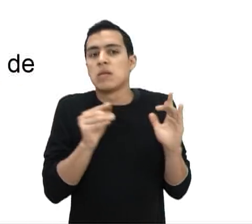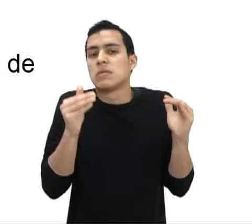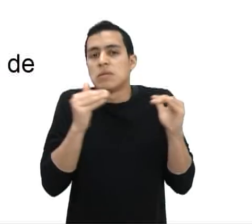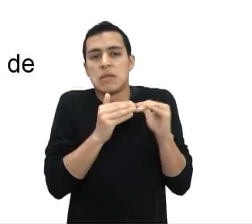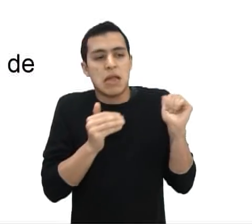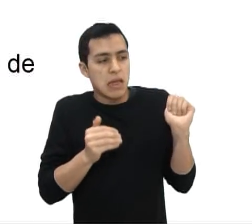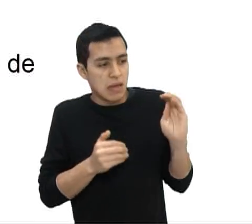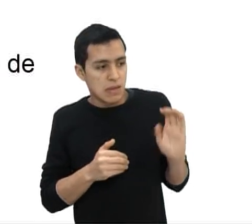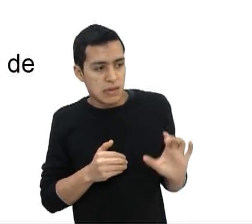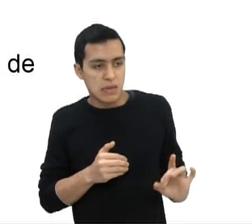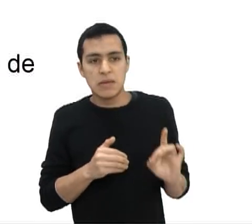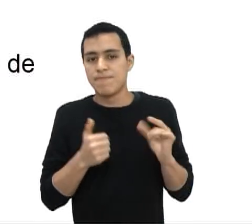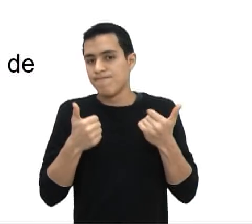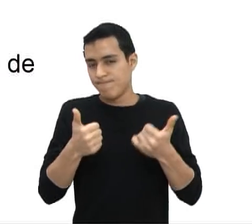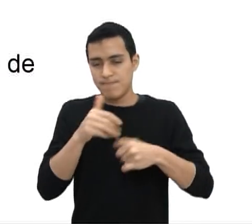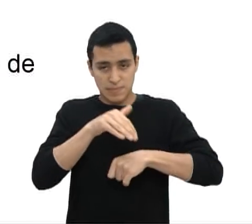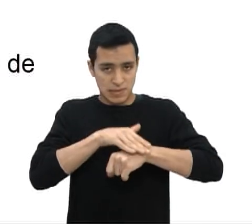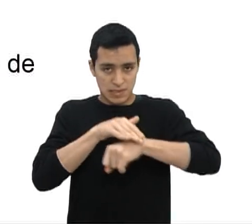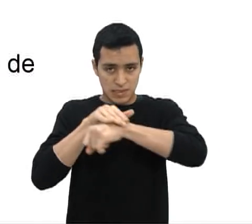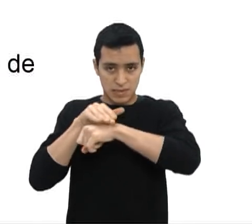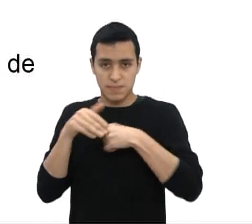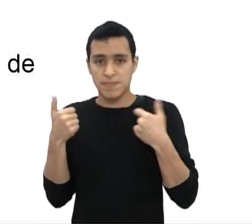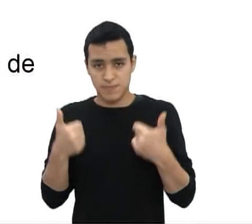a, B, C ou D. Um tempo.